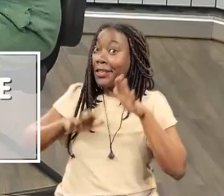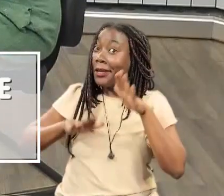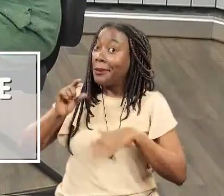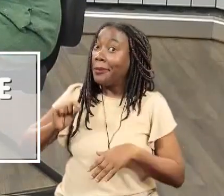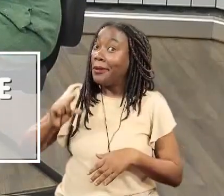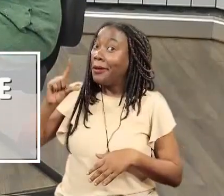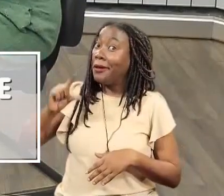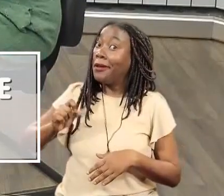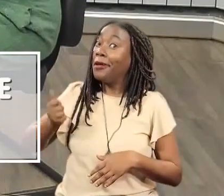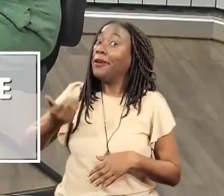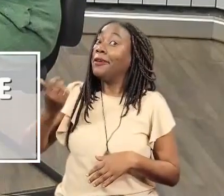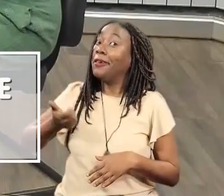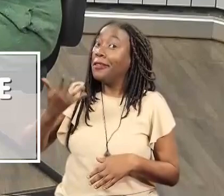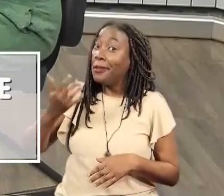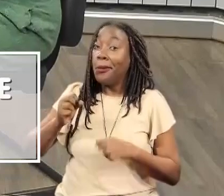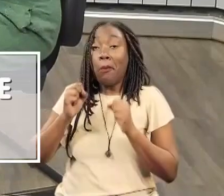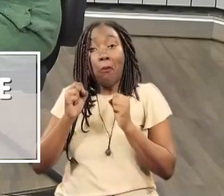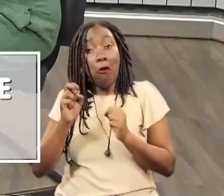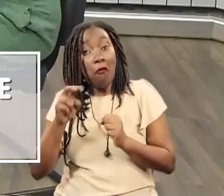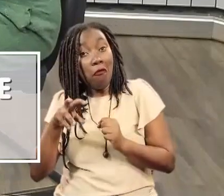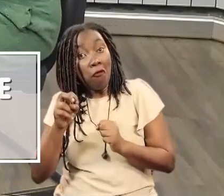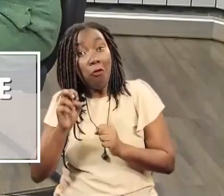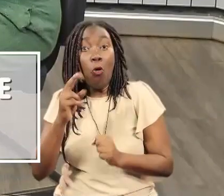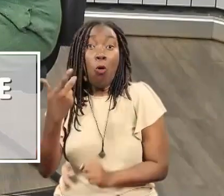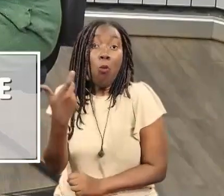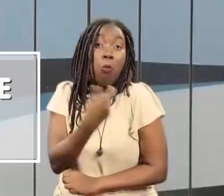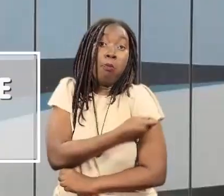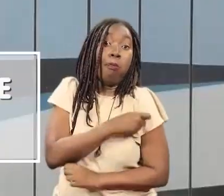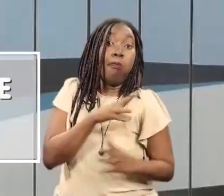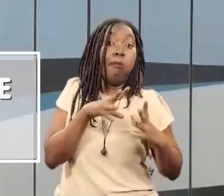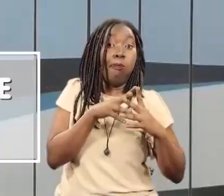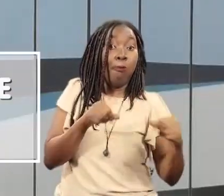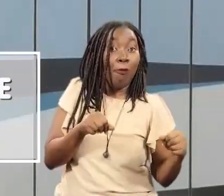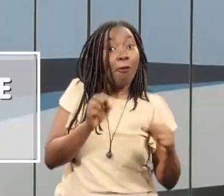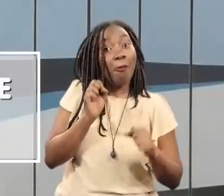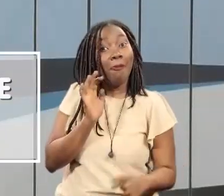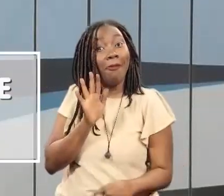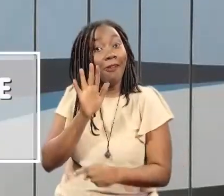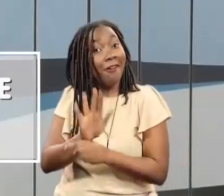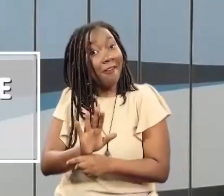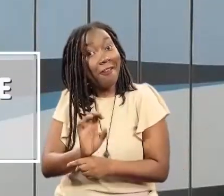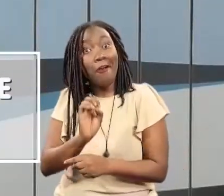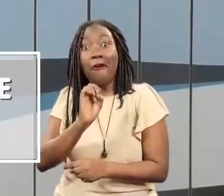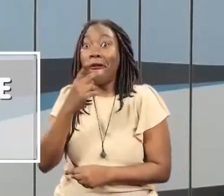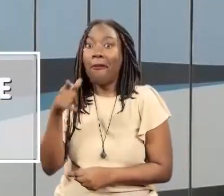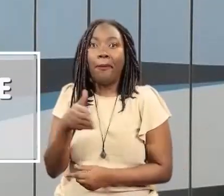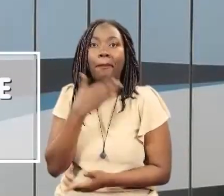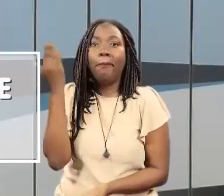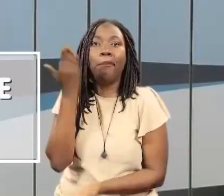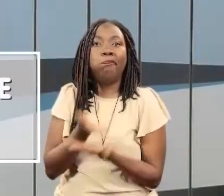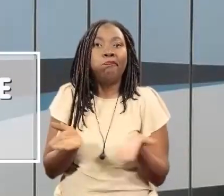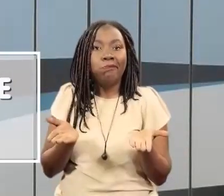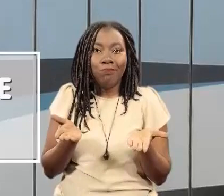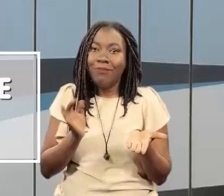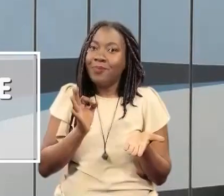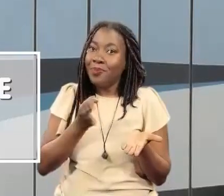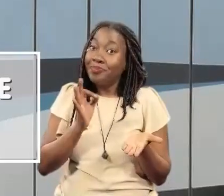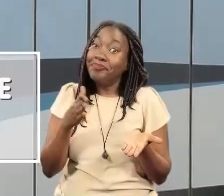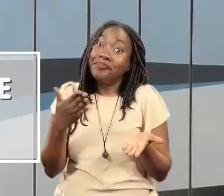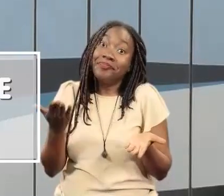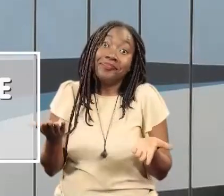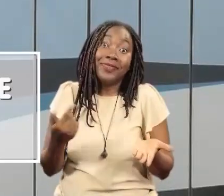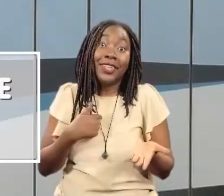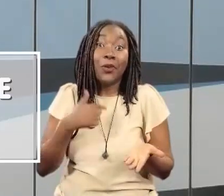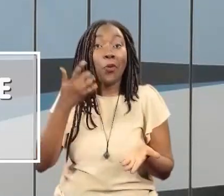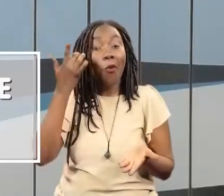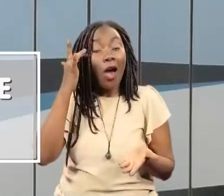dose. Ele pode ser um veneno, pode ser um antídoto, pode ser sua solução, sua derrota, né? Sim. Então, assim, eu acho